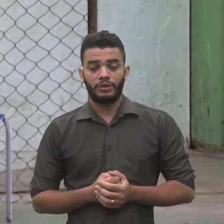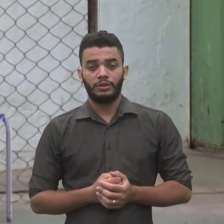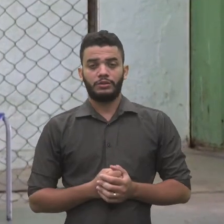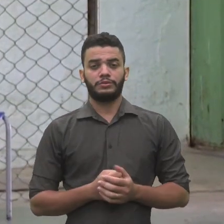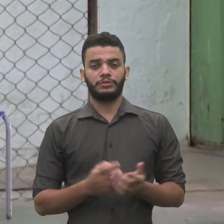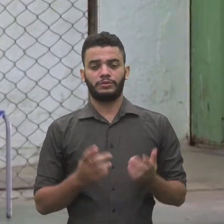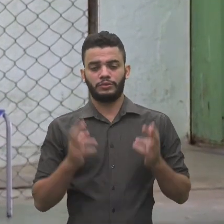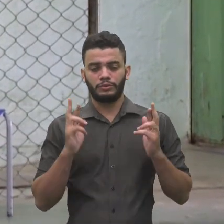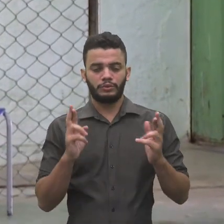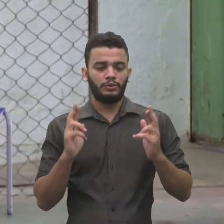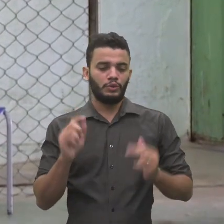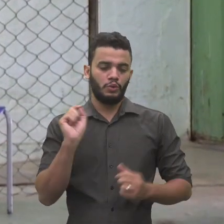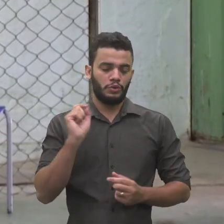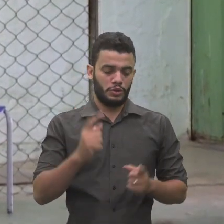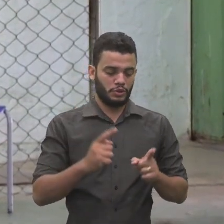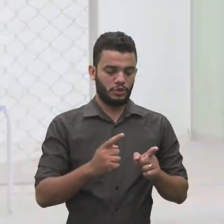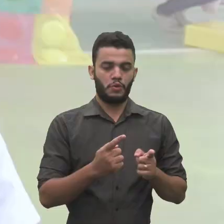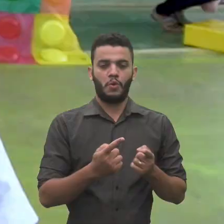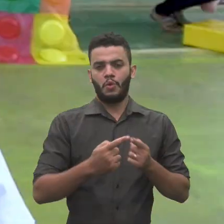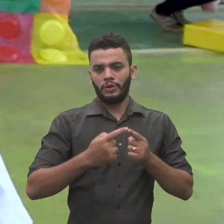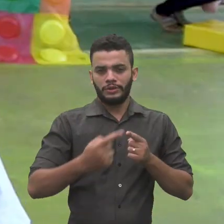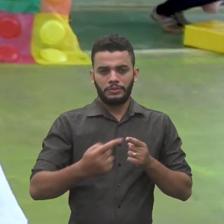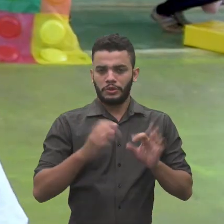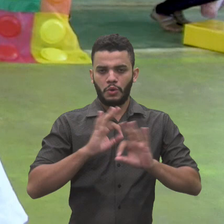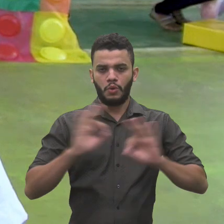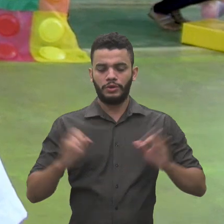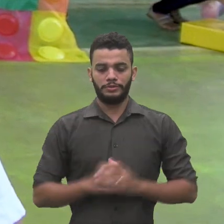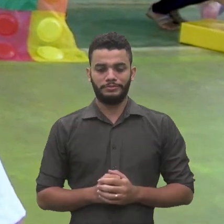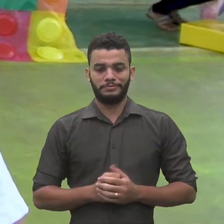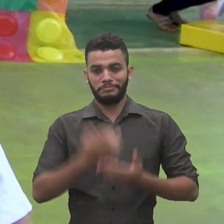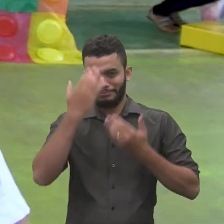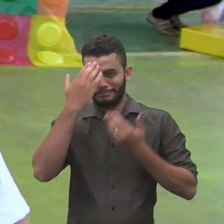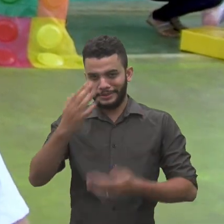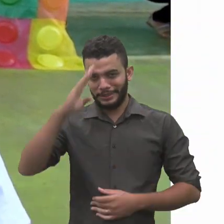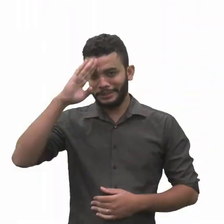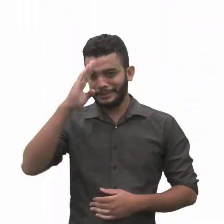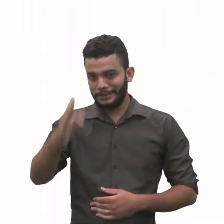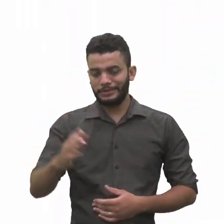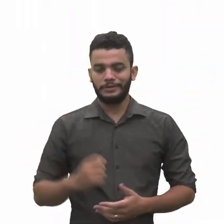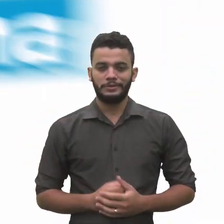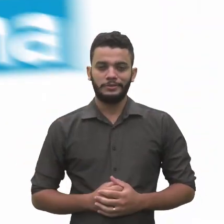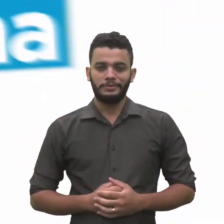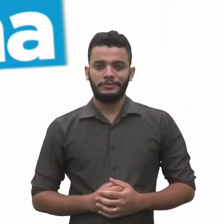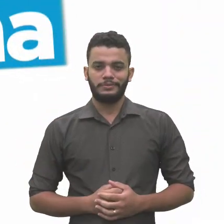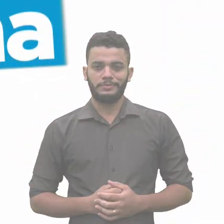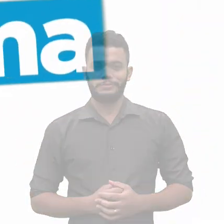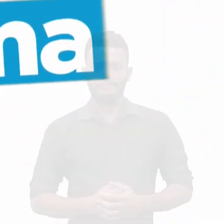abençoada, amém? É isso, galera. Até a próxima, tchau!